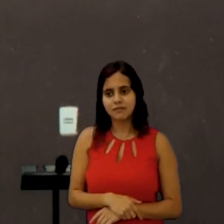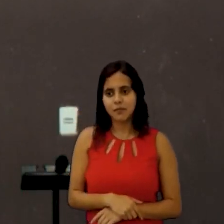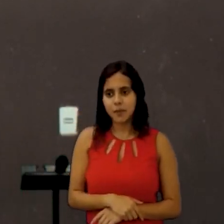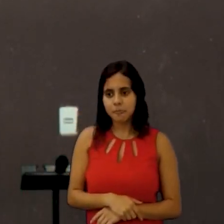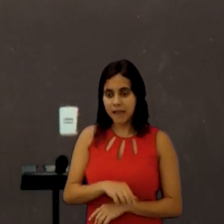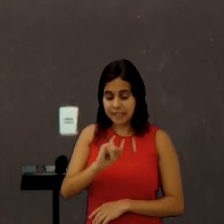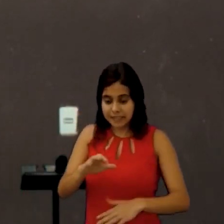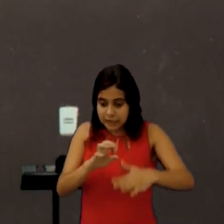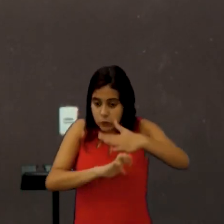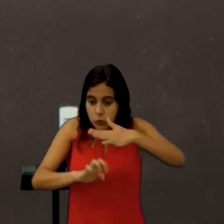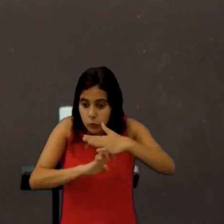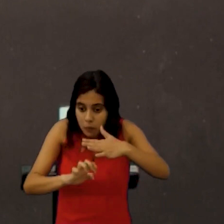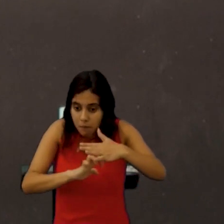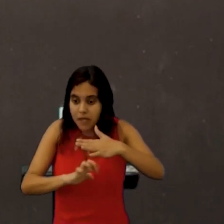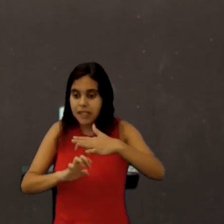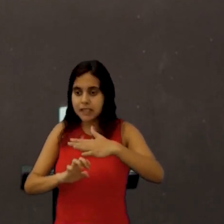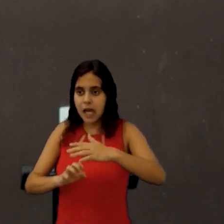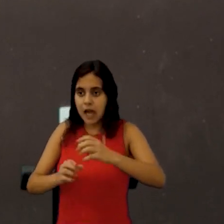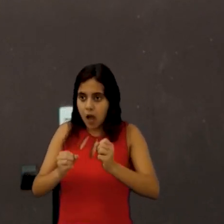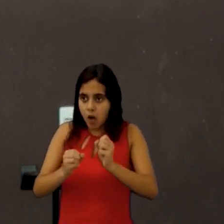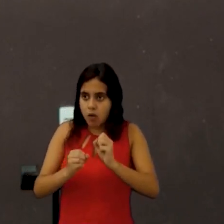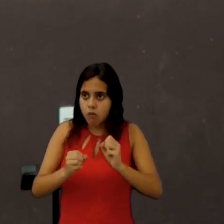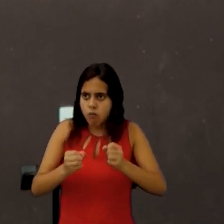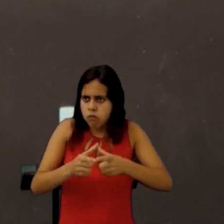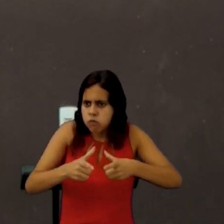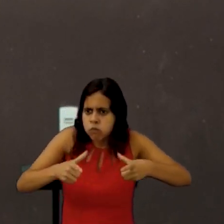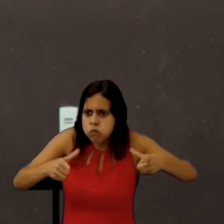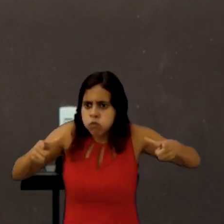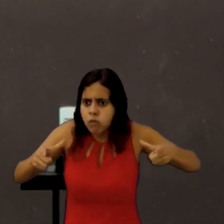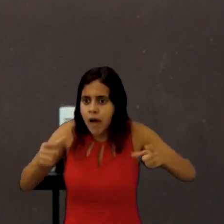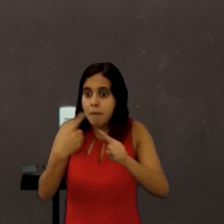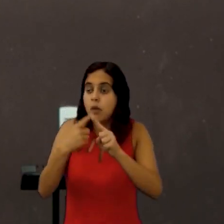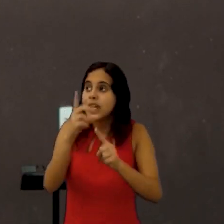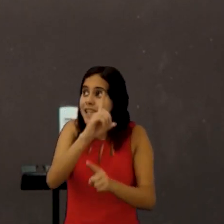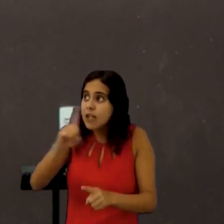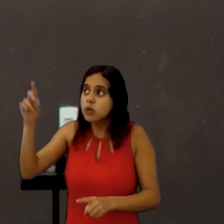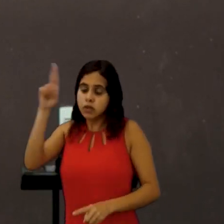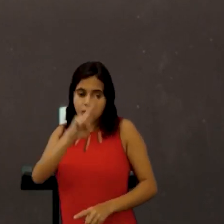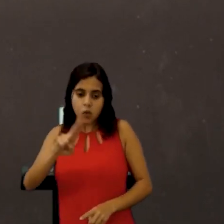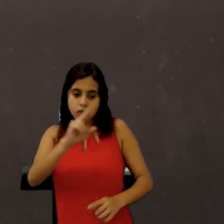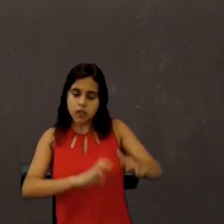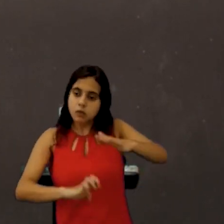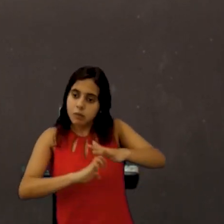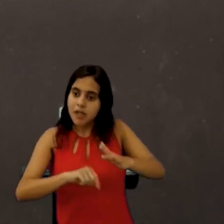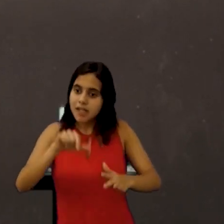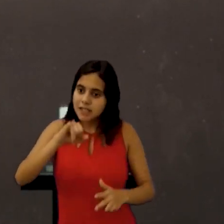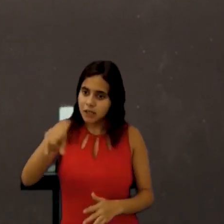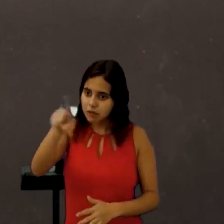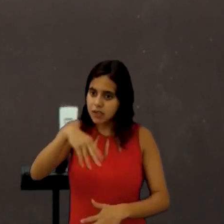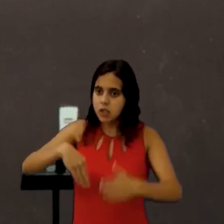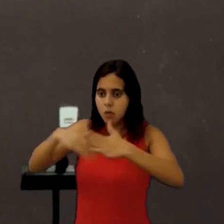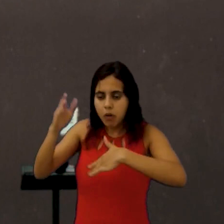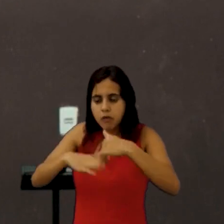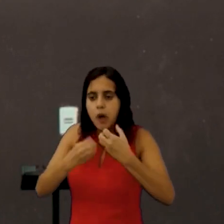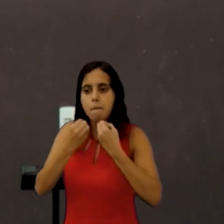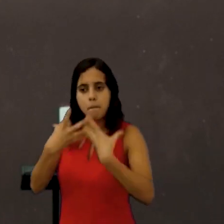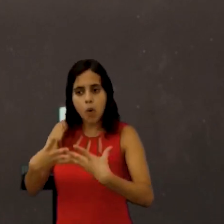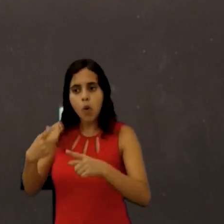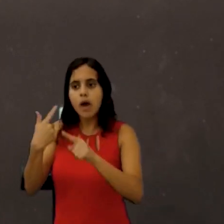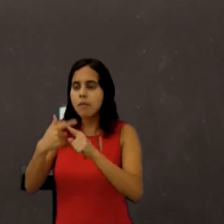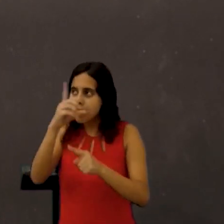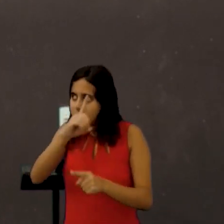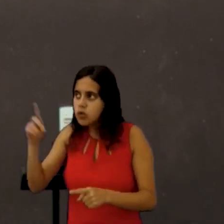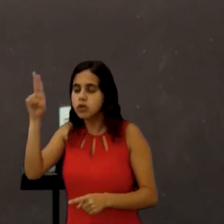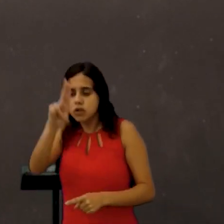sua empresa for grande, é porque Deus quer usar a sua empresa. Se você for um grande profissional, é porque Deus quer usar seu dinheiro, sua